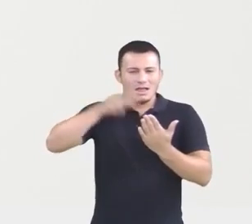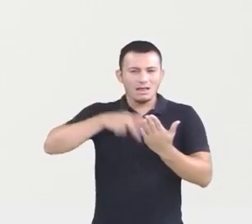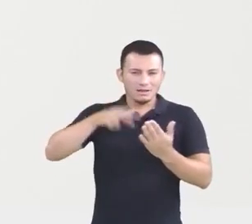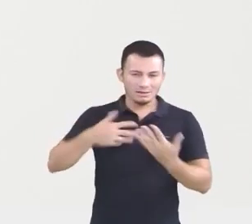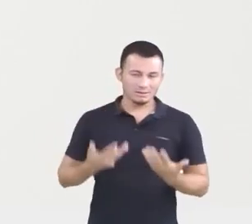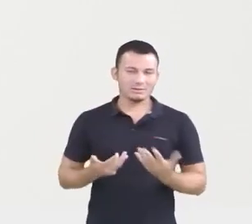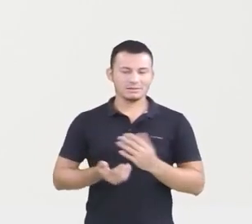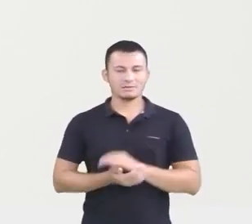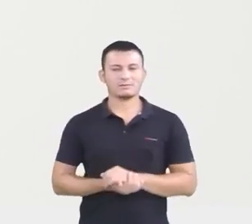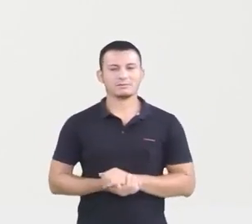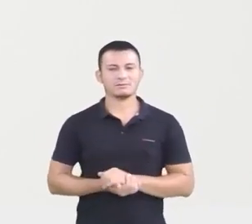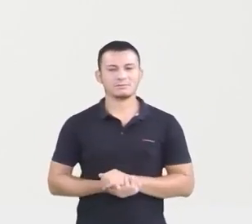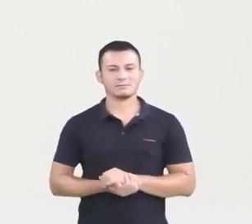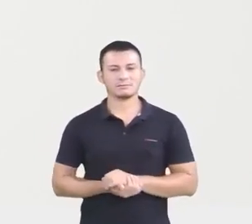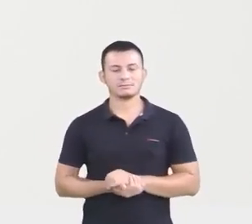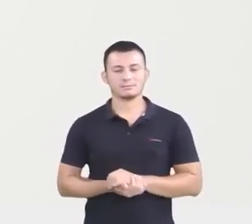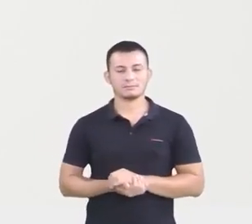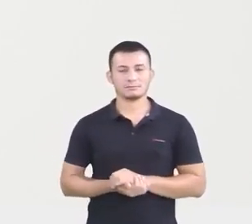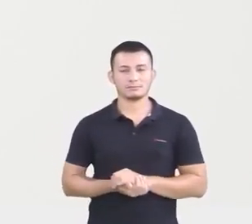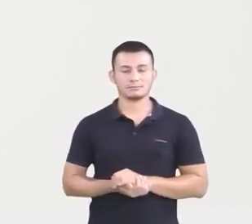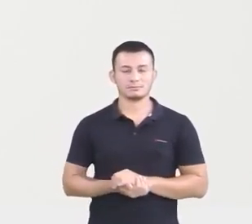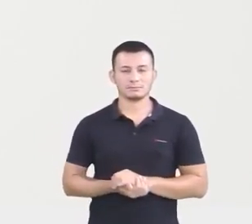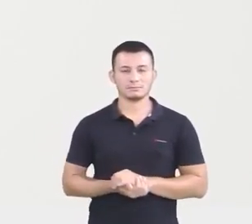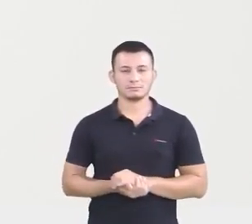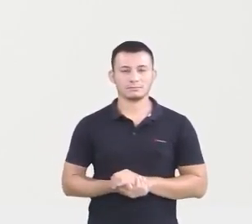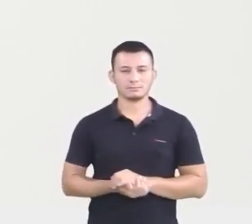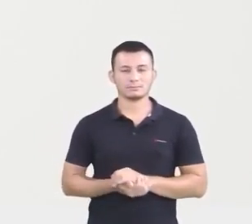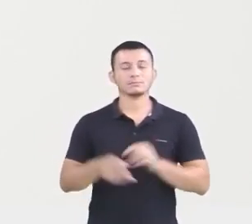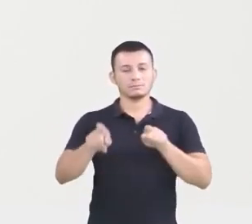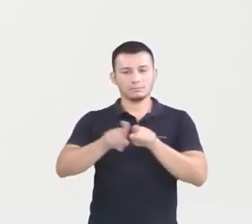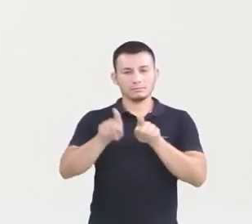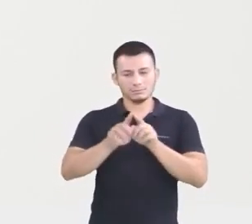fazendo. A mesma coisa nós teríamos aqui.